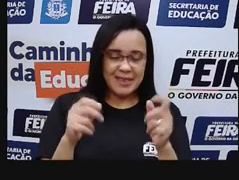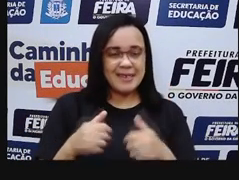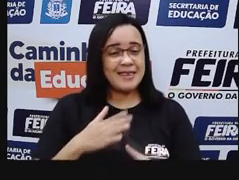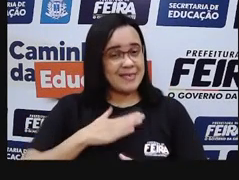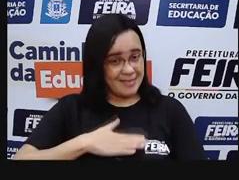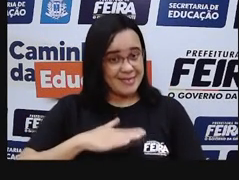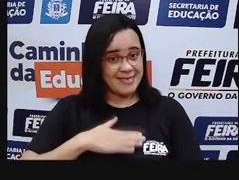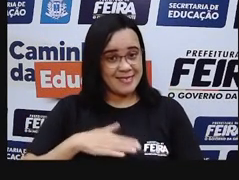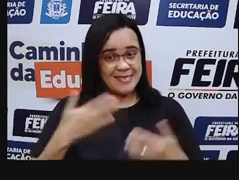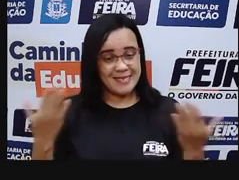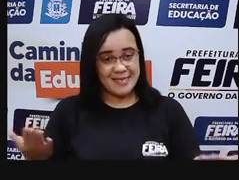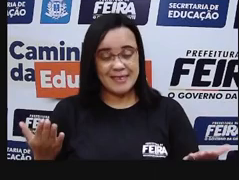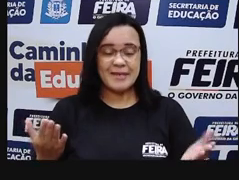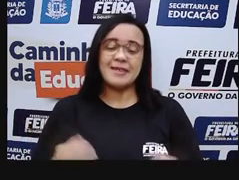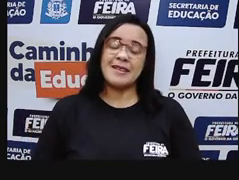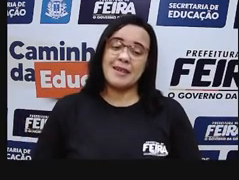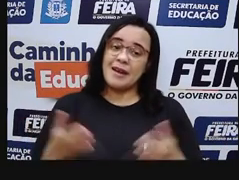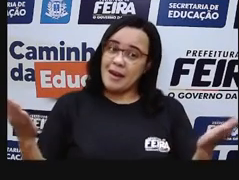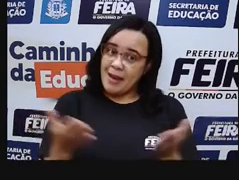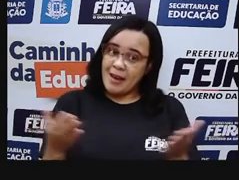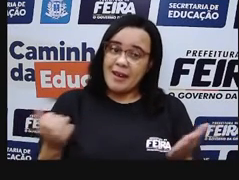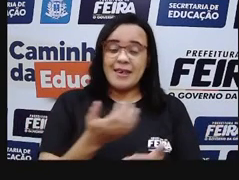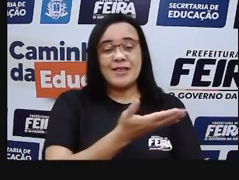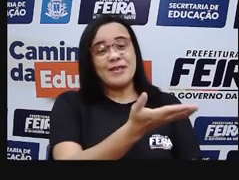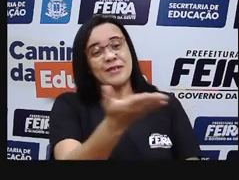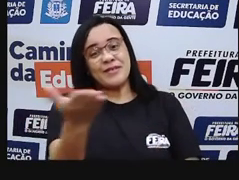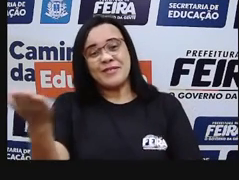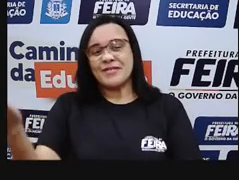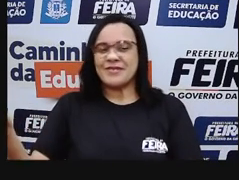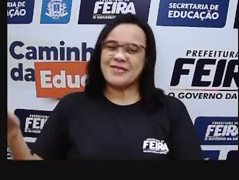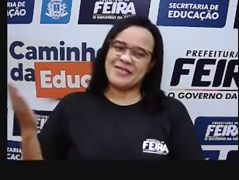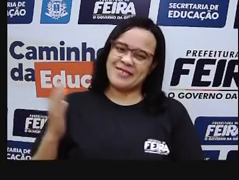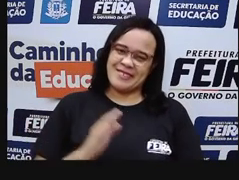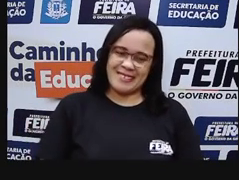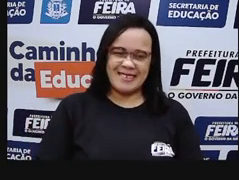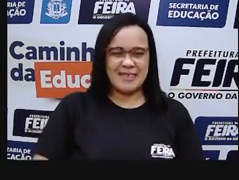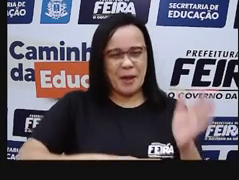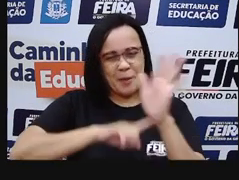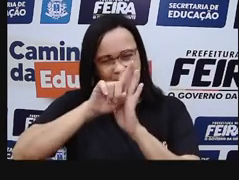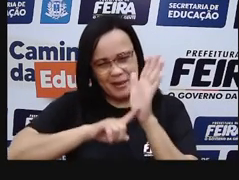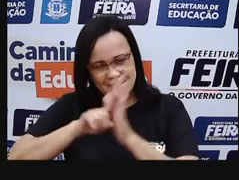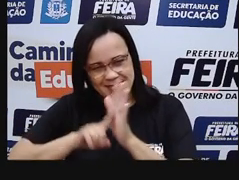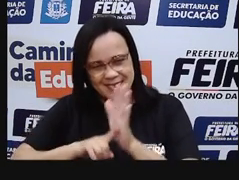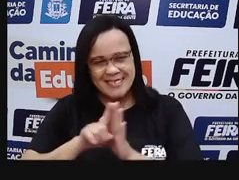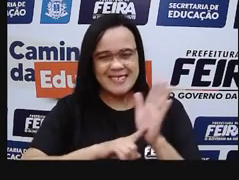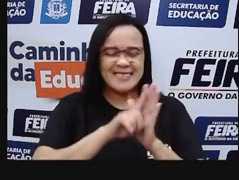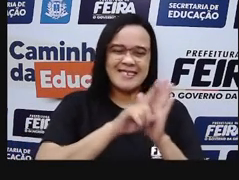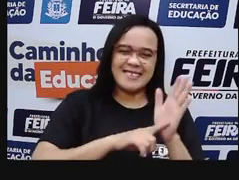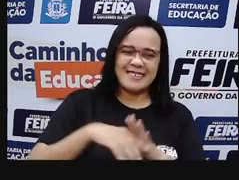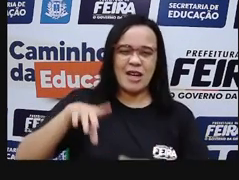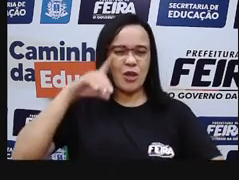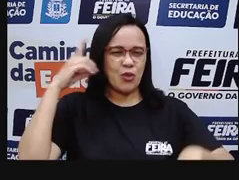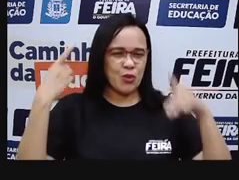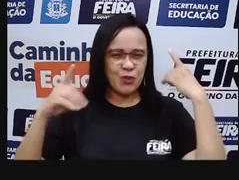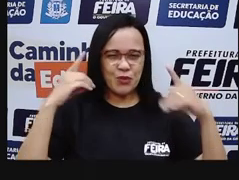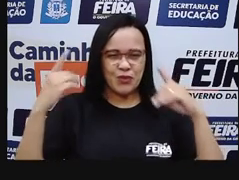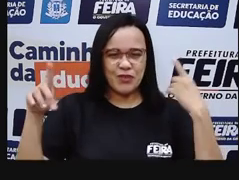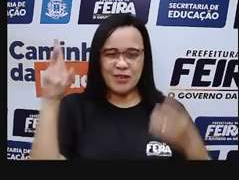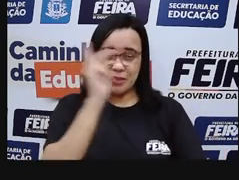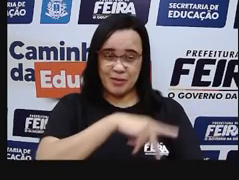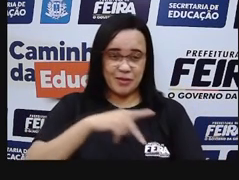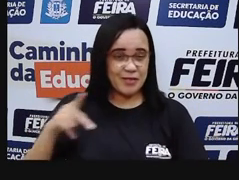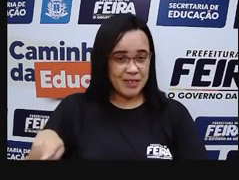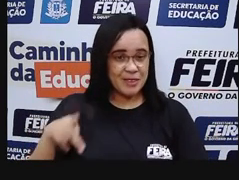aqui no Mais acho que agora é sua vez dá uma cidade de pesquisar mais lixeira dupla com seu professor